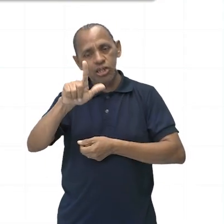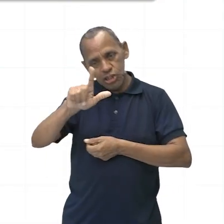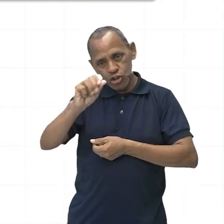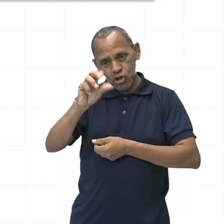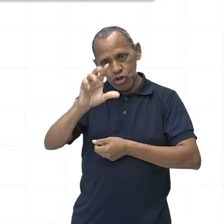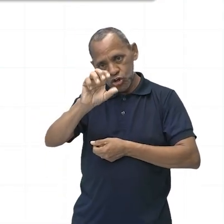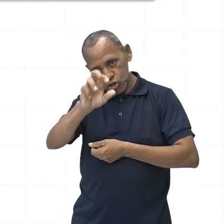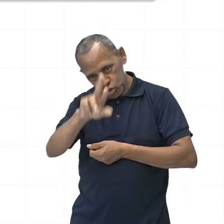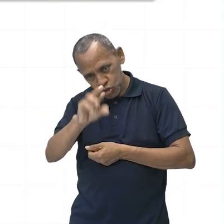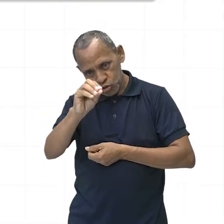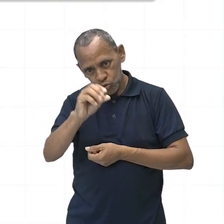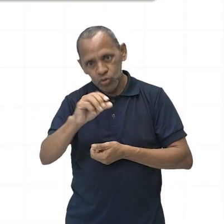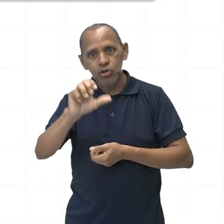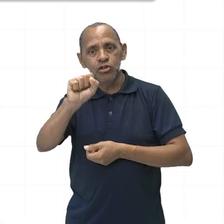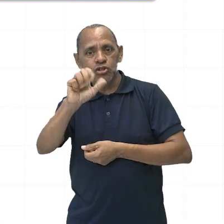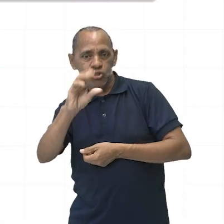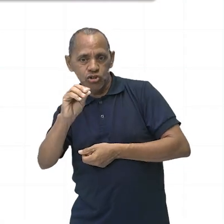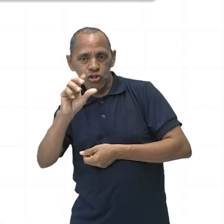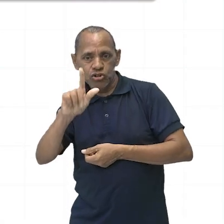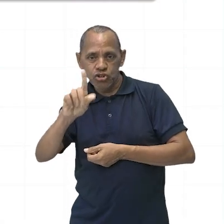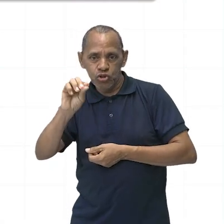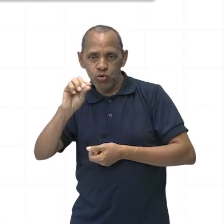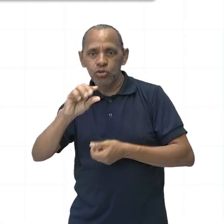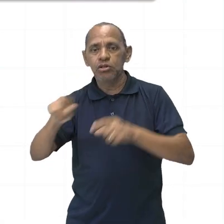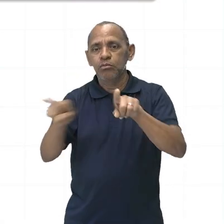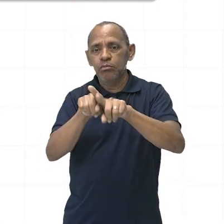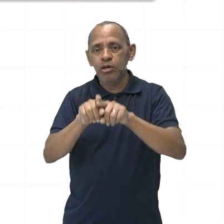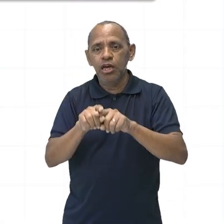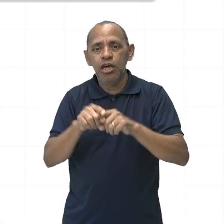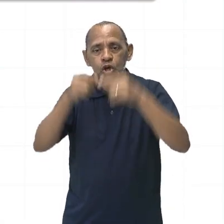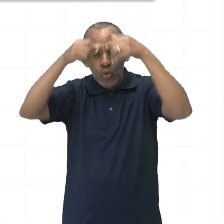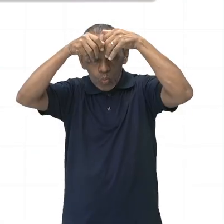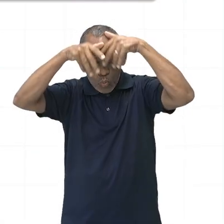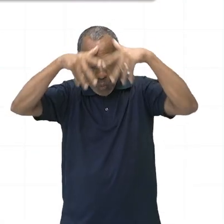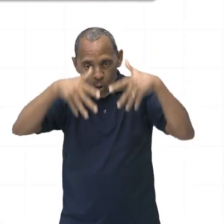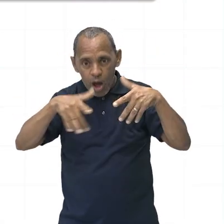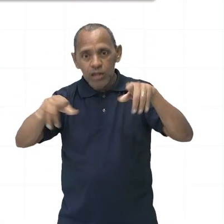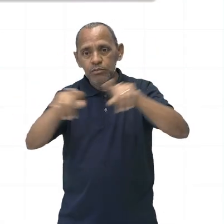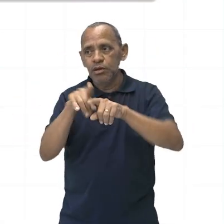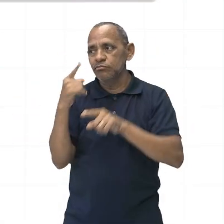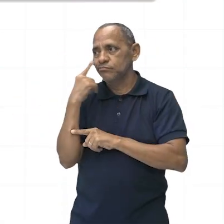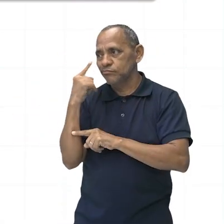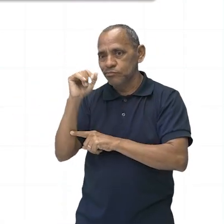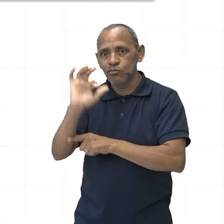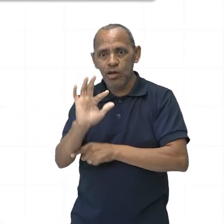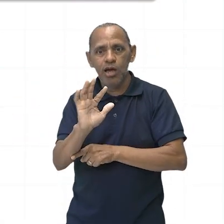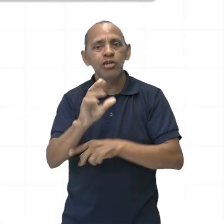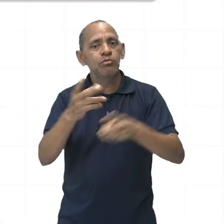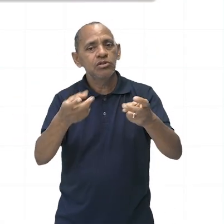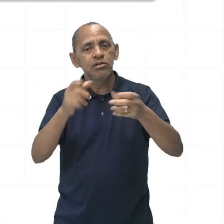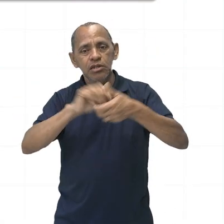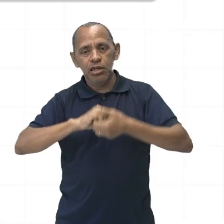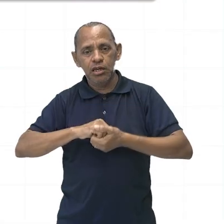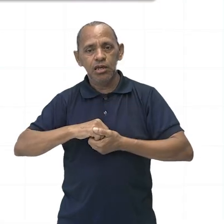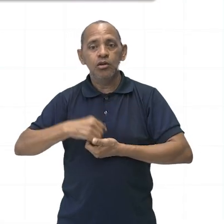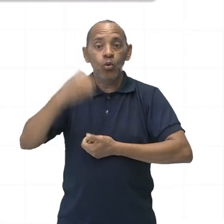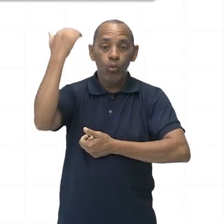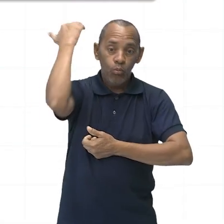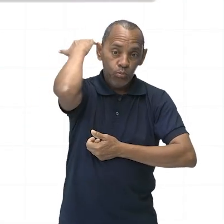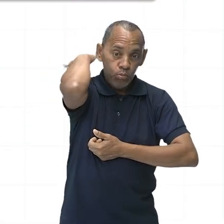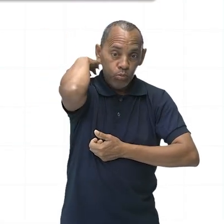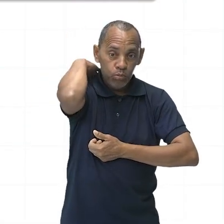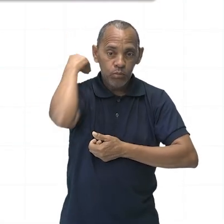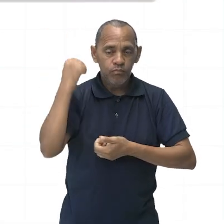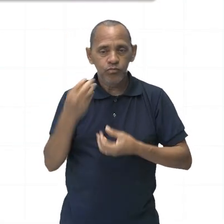que produzem as secreções do corpo, como muco e suor. Na imagem, nós conseguimos perceber um pulmão. No pulmão,